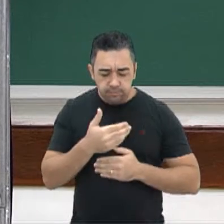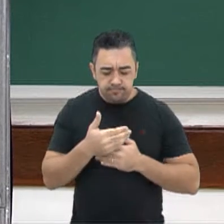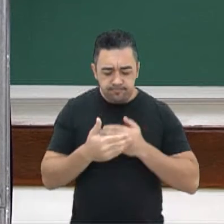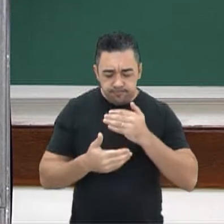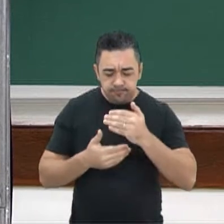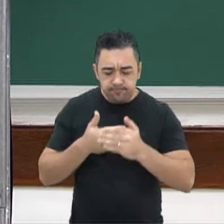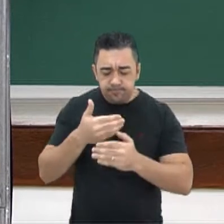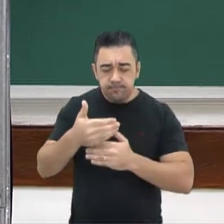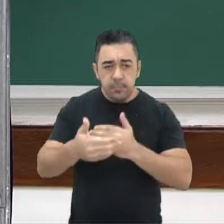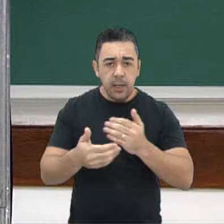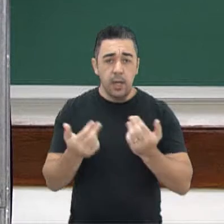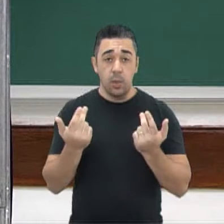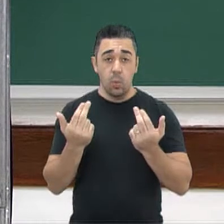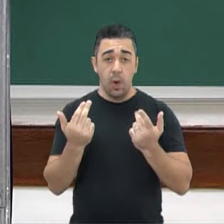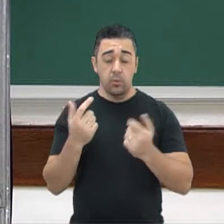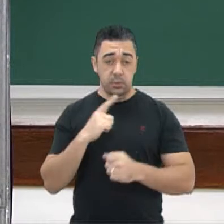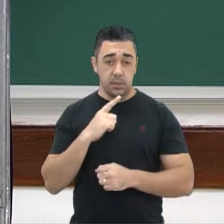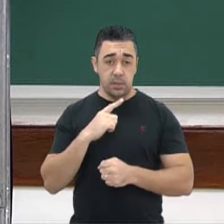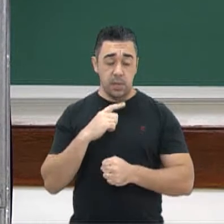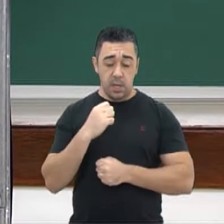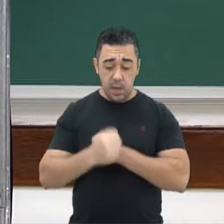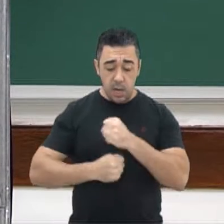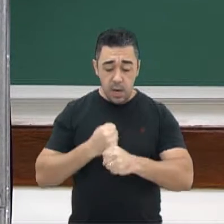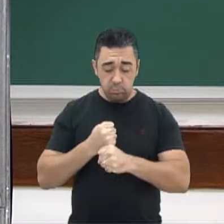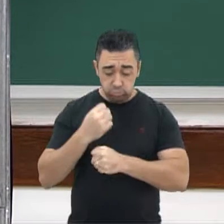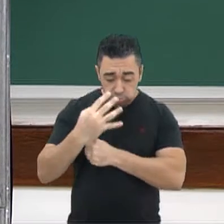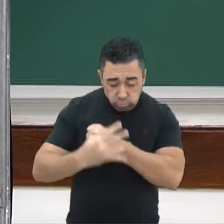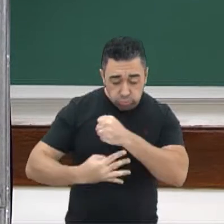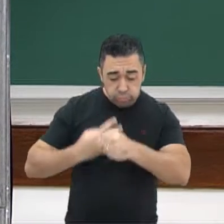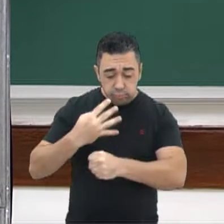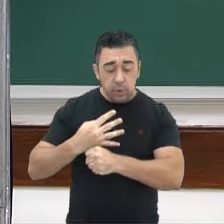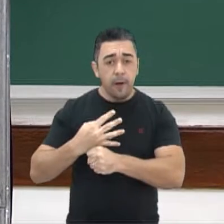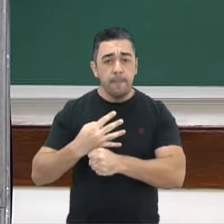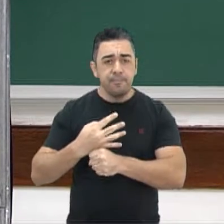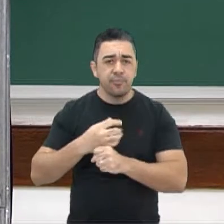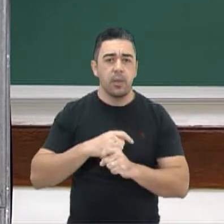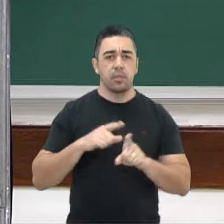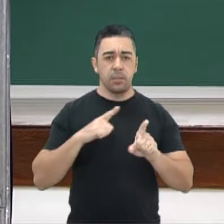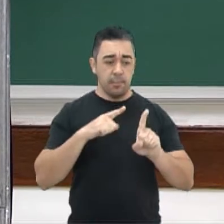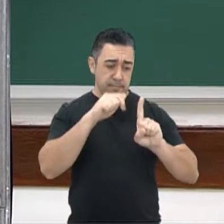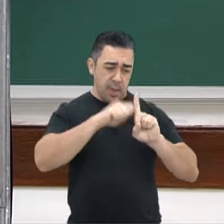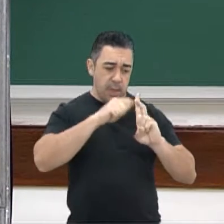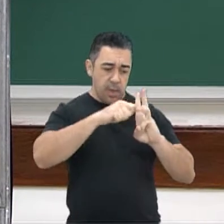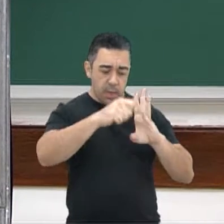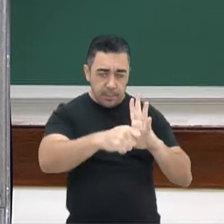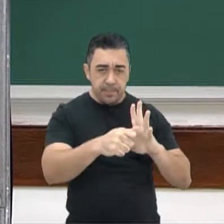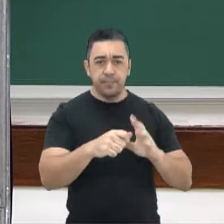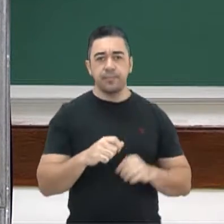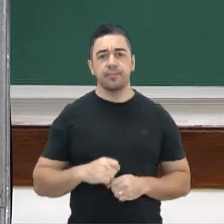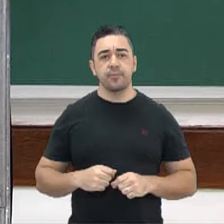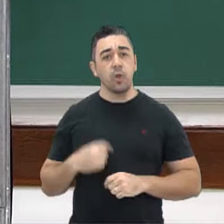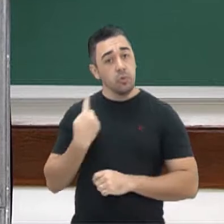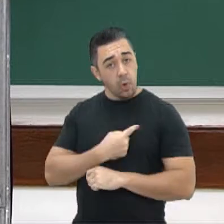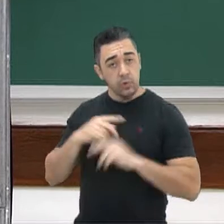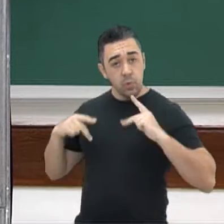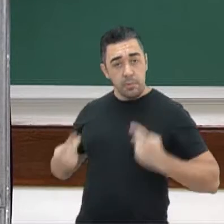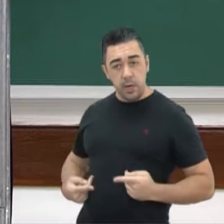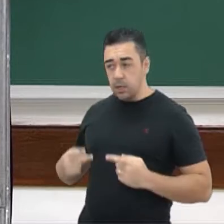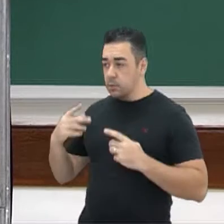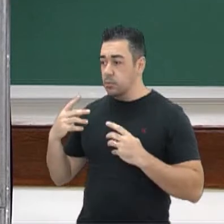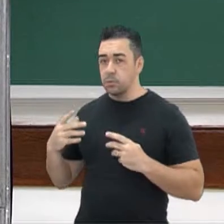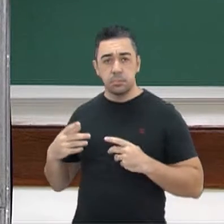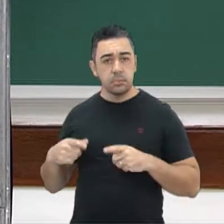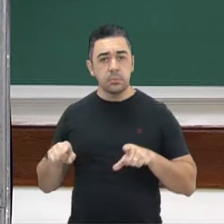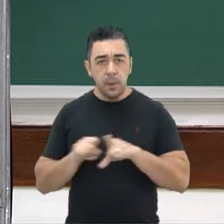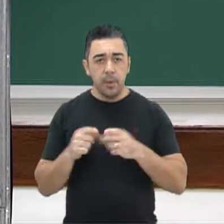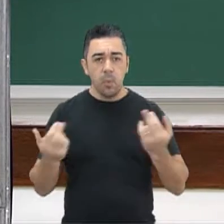do ano, meses, nós seres humanos, assim como os animais e plantas, temos ciclos na